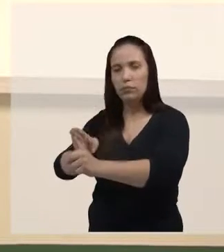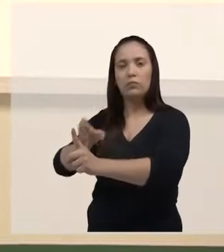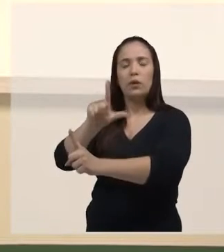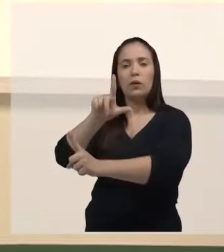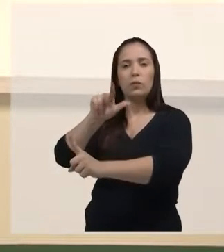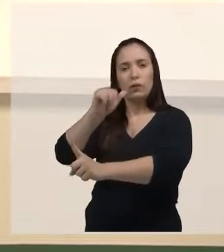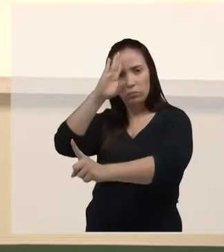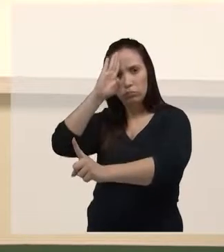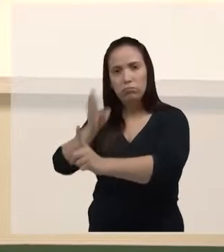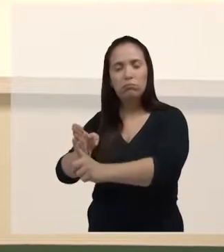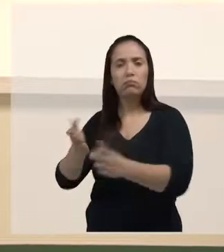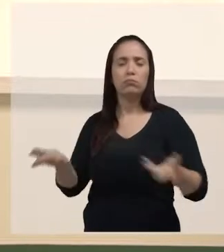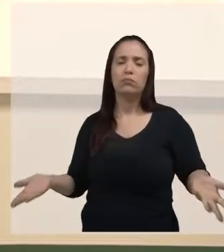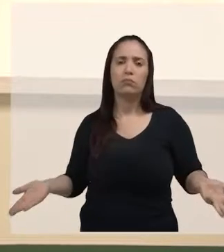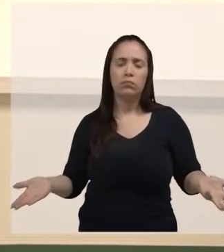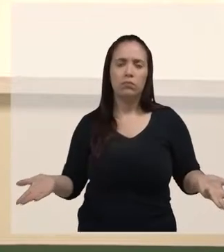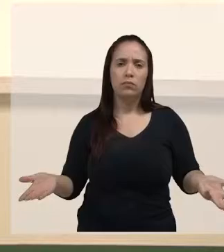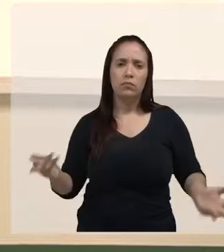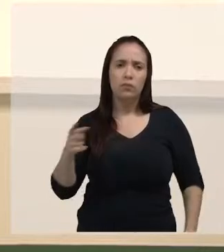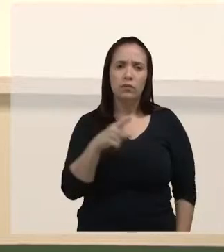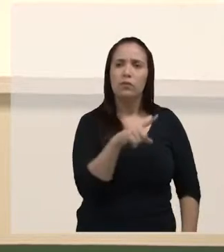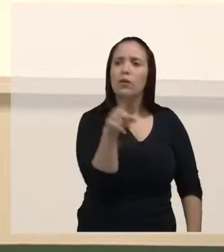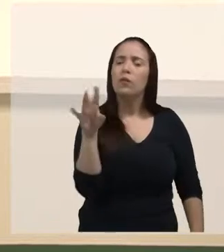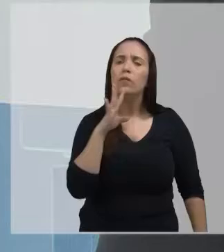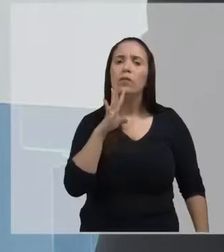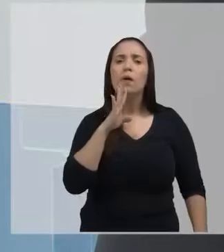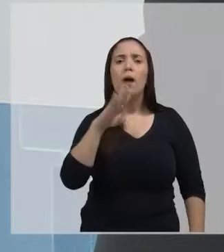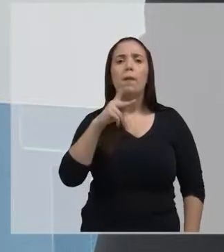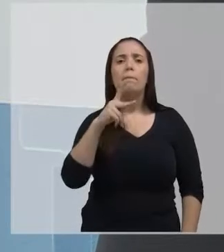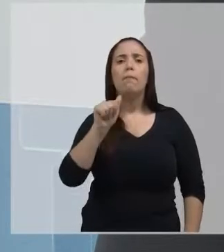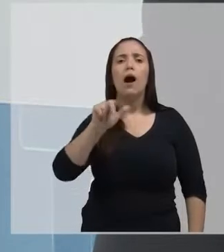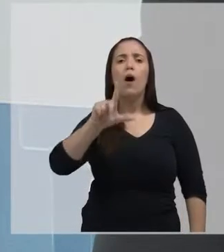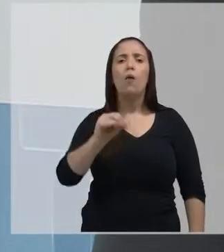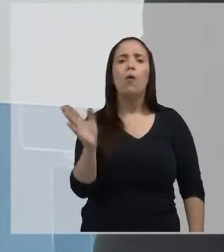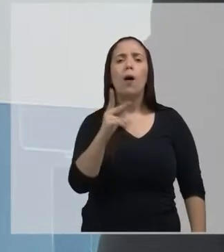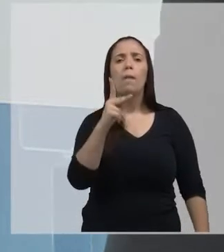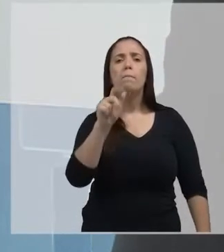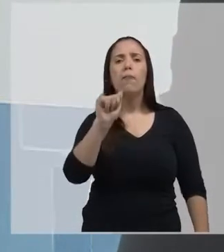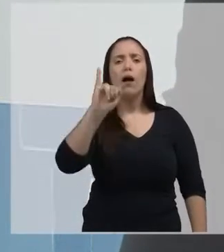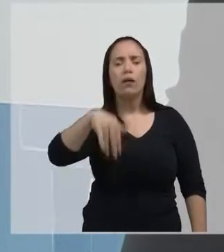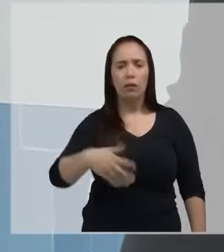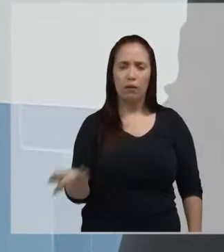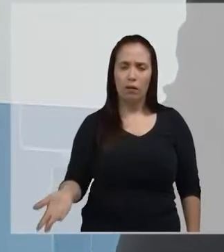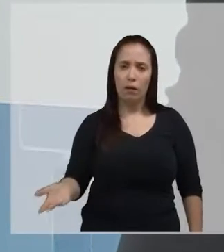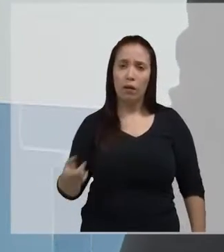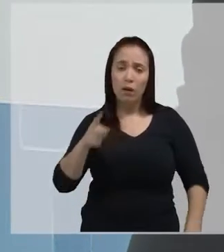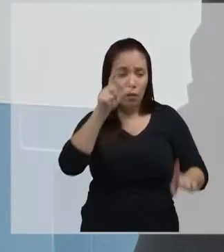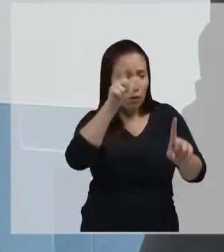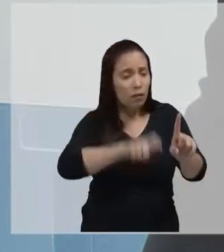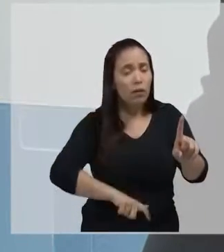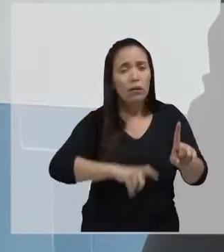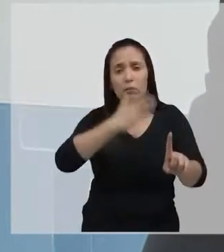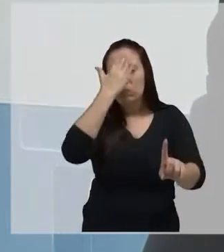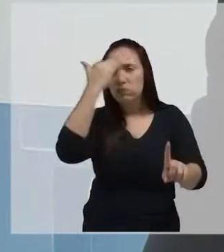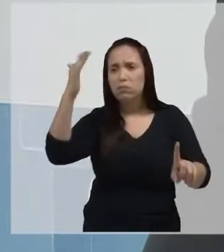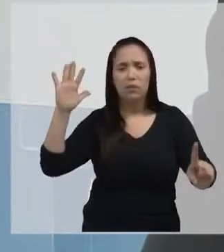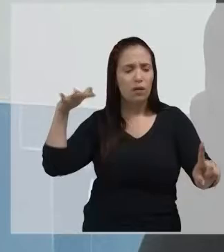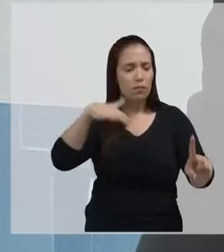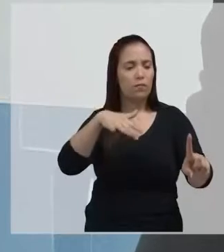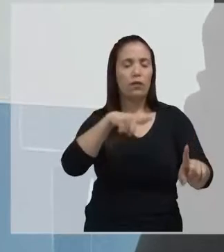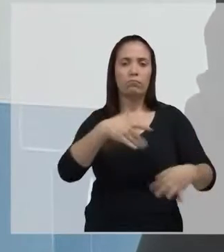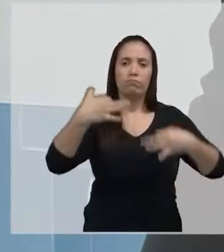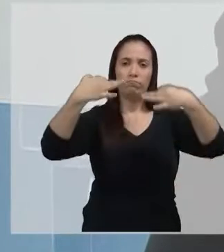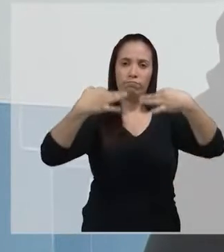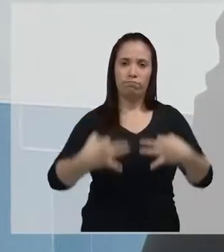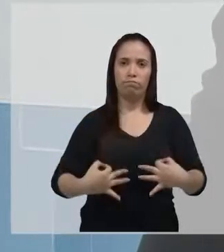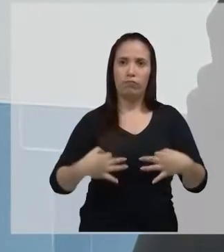colocadas à margem. Quem é que não conhece o senador Paulo Paim no Brasil? Quem é que não sabe que é um cidadão com a história limpa, que é um cidadão sério, que é um